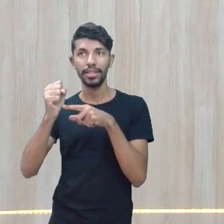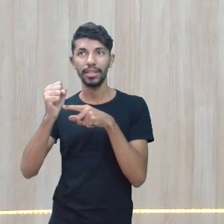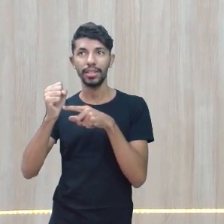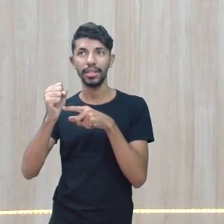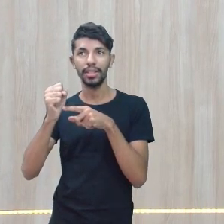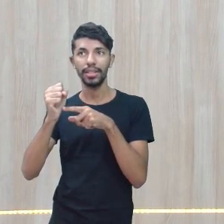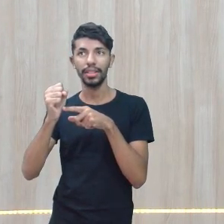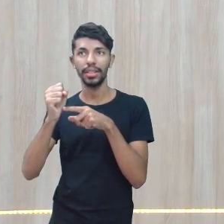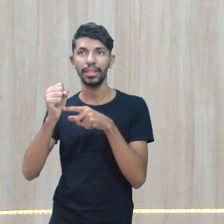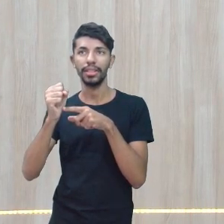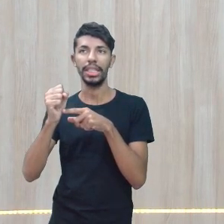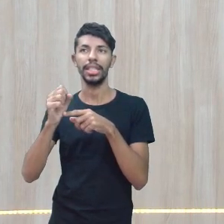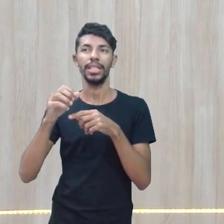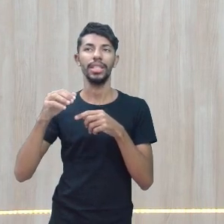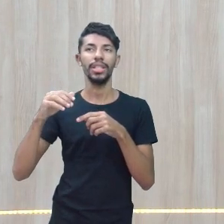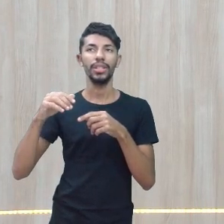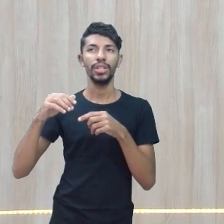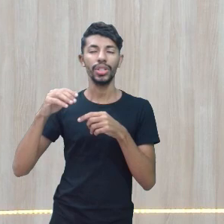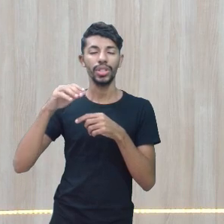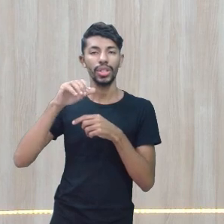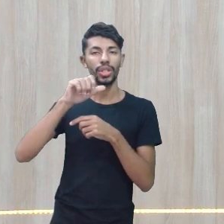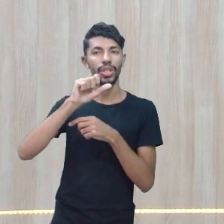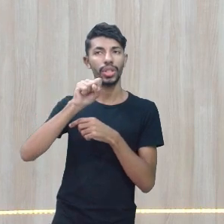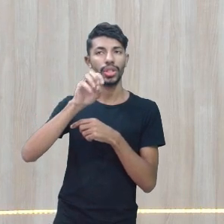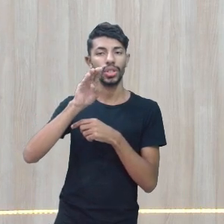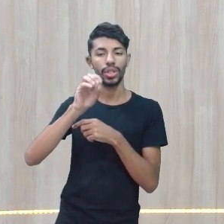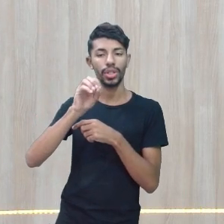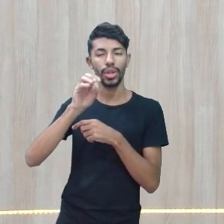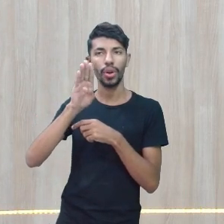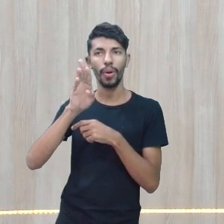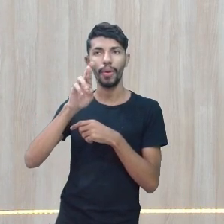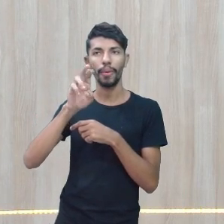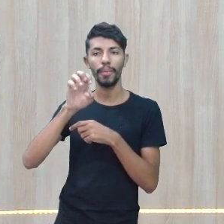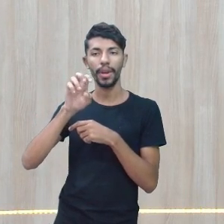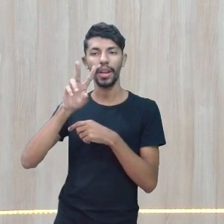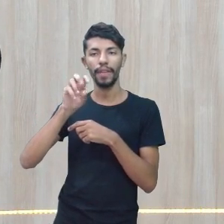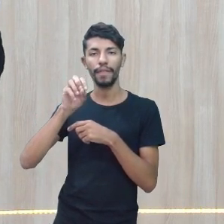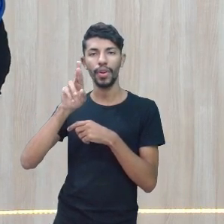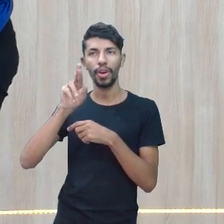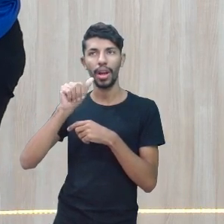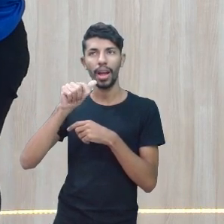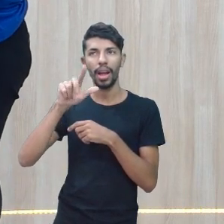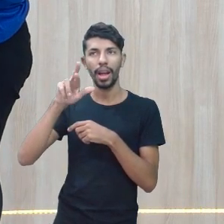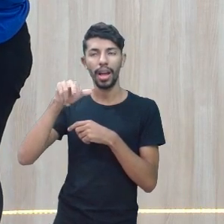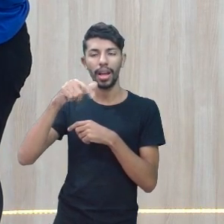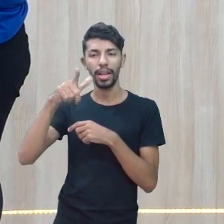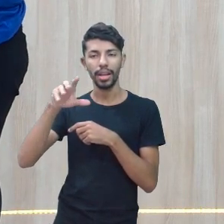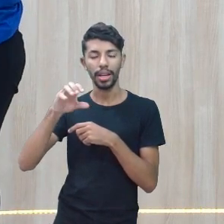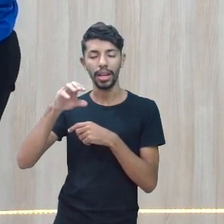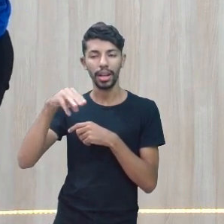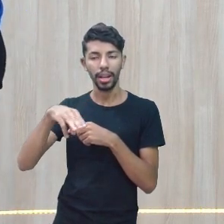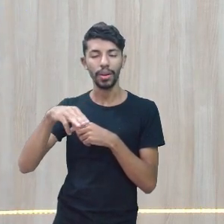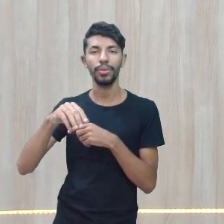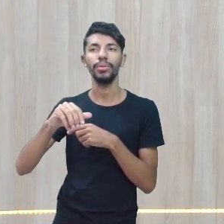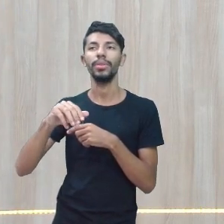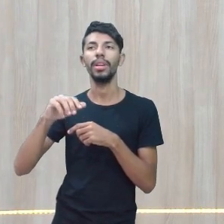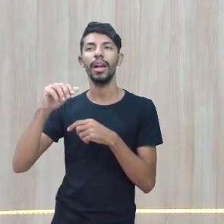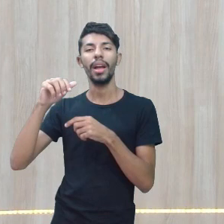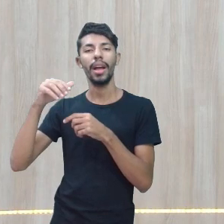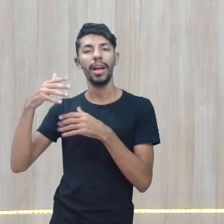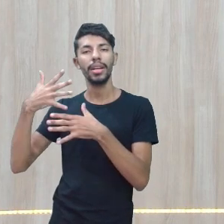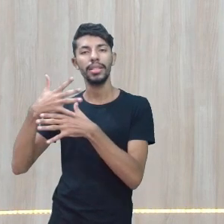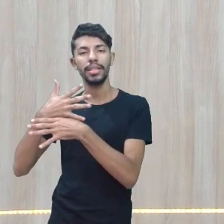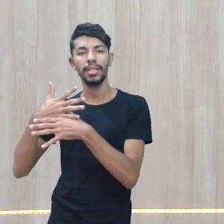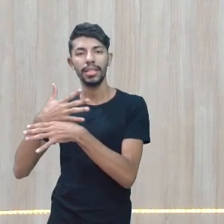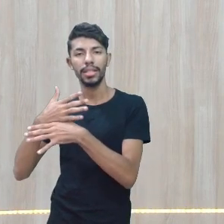em gênero e em número também. Então, isto é concordância